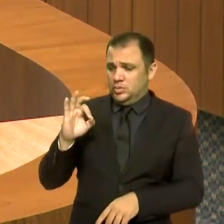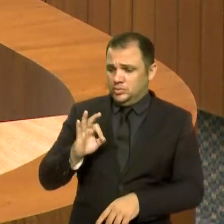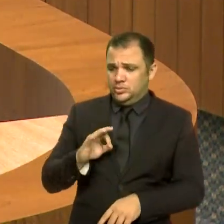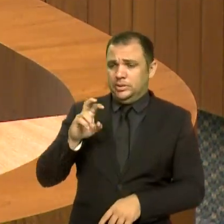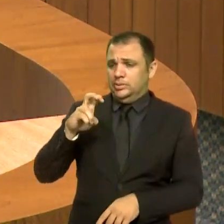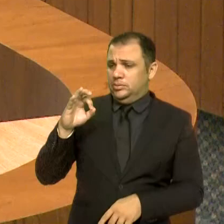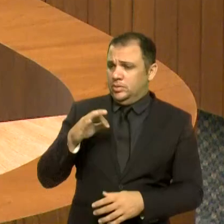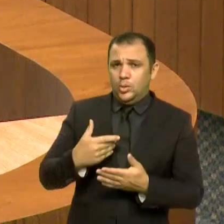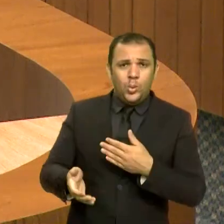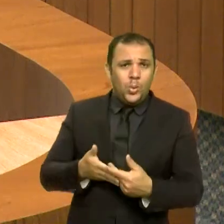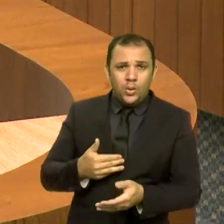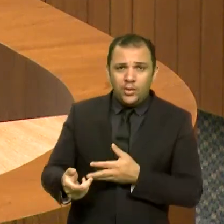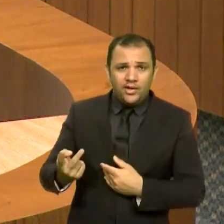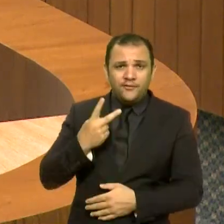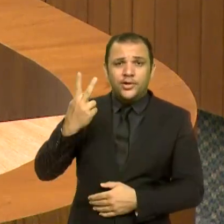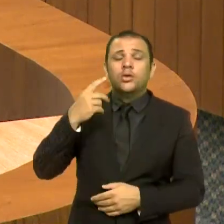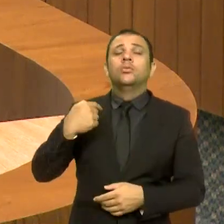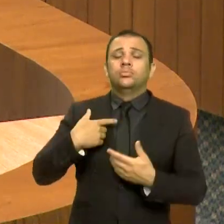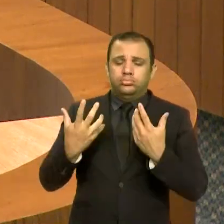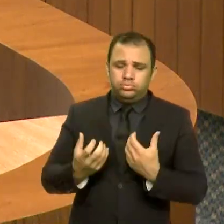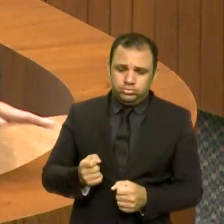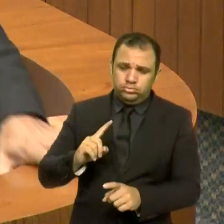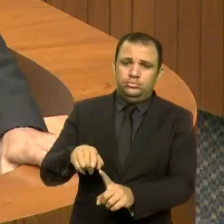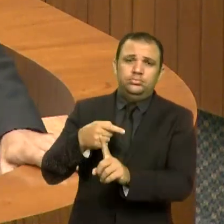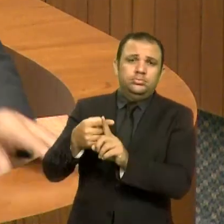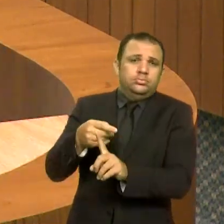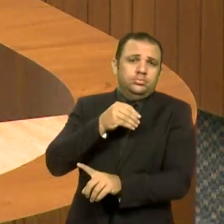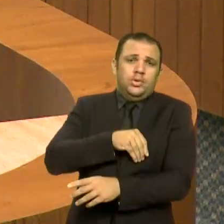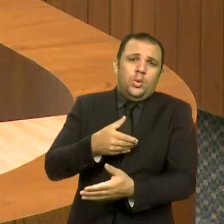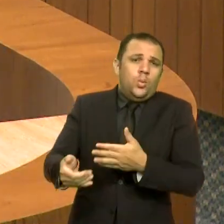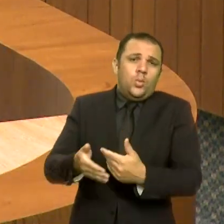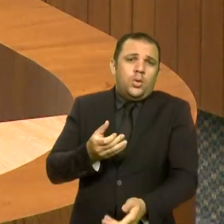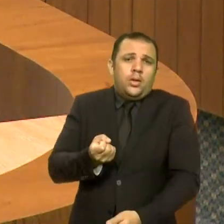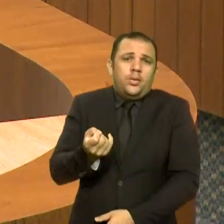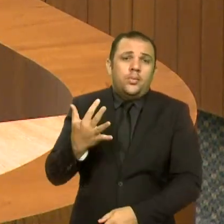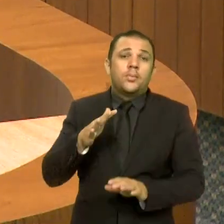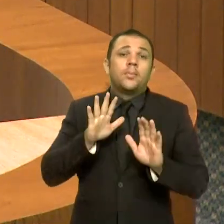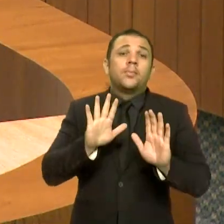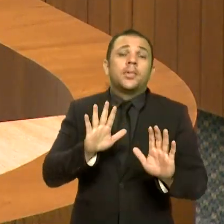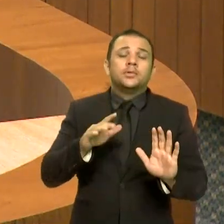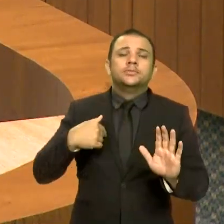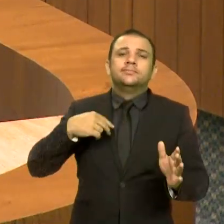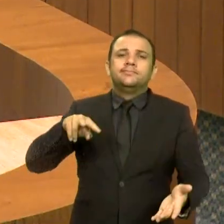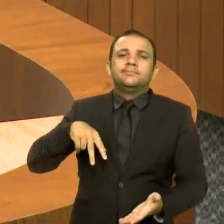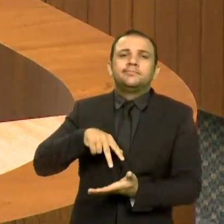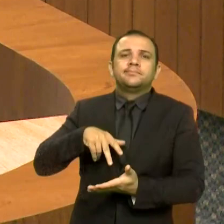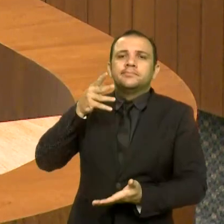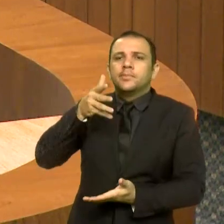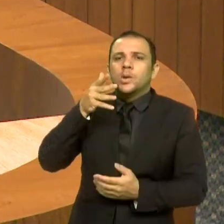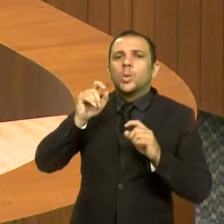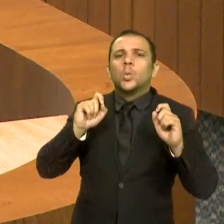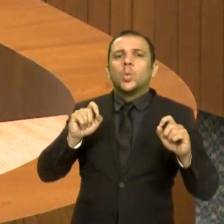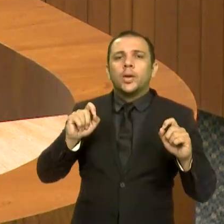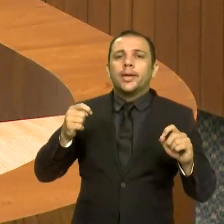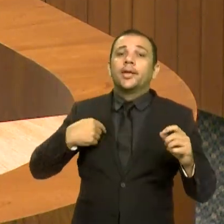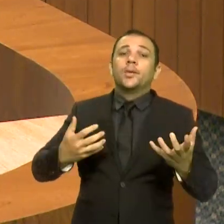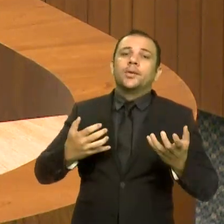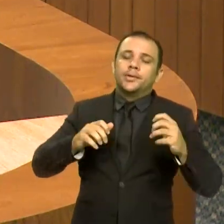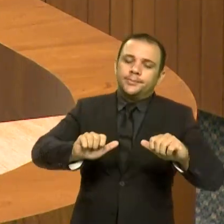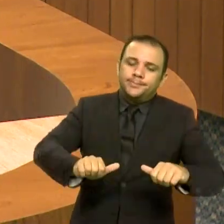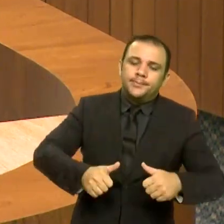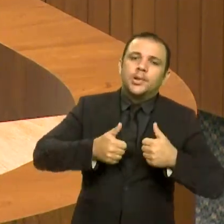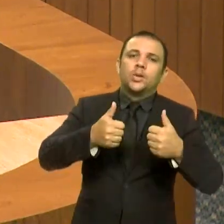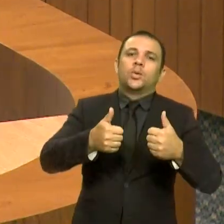eu sou a favor do reajuste, seja qual for. O que eu estou fazendo neste momento é tentando melhorar